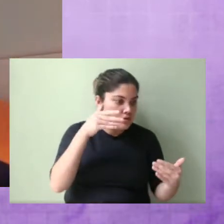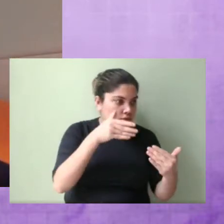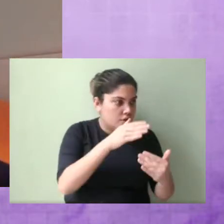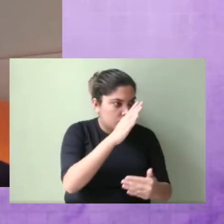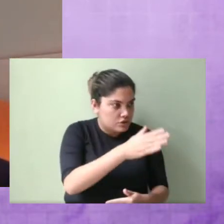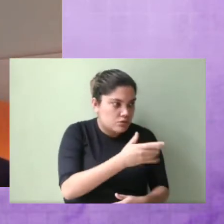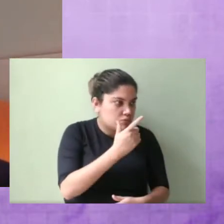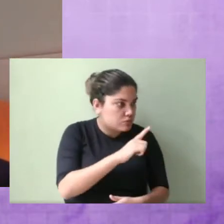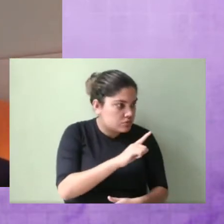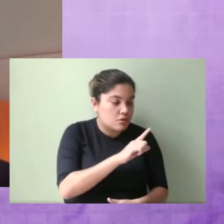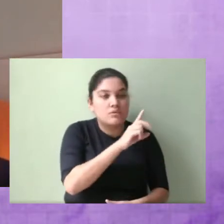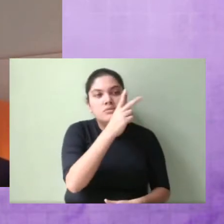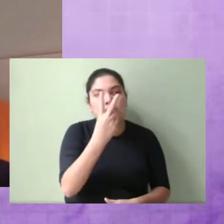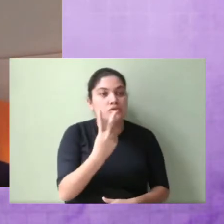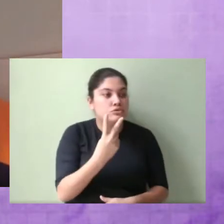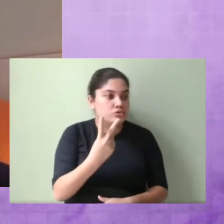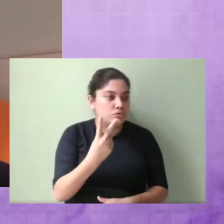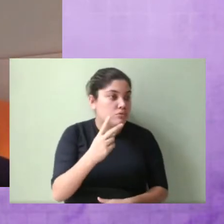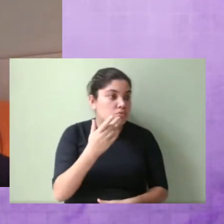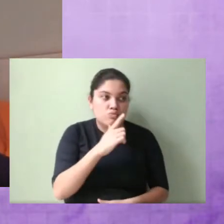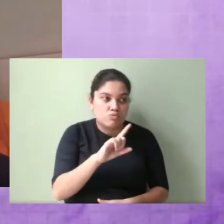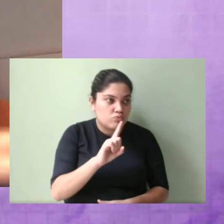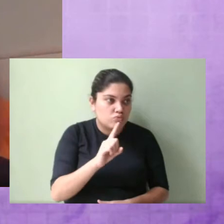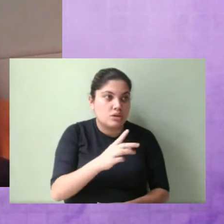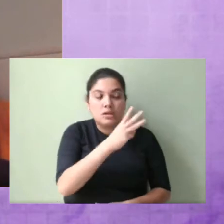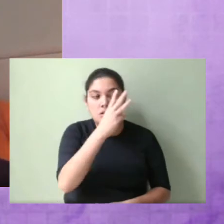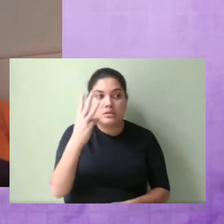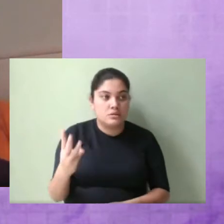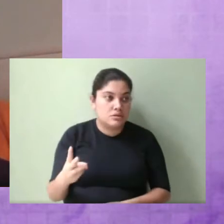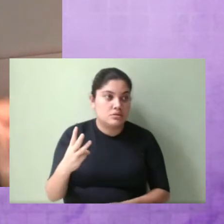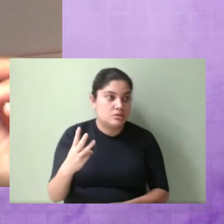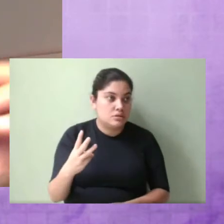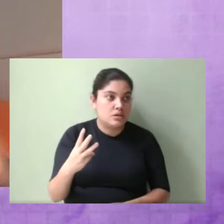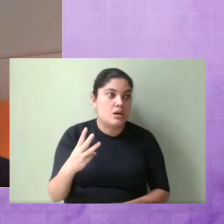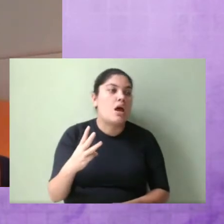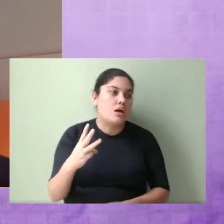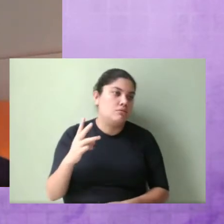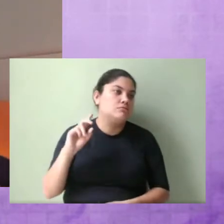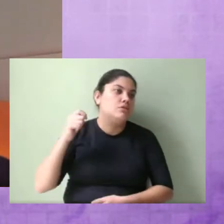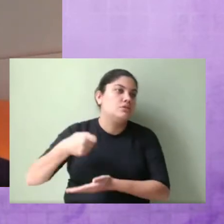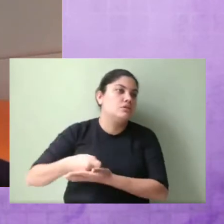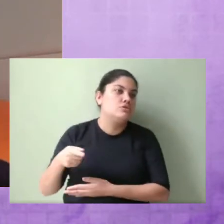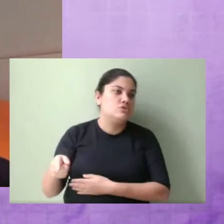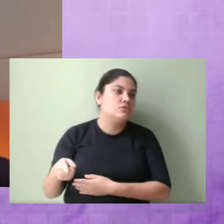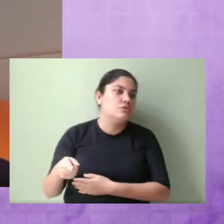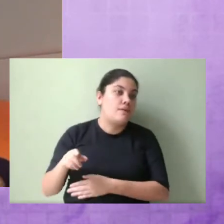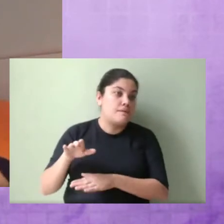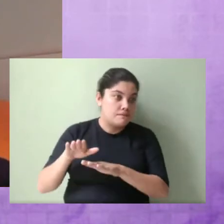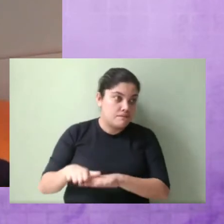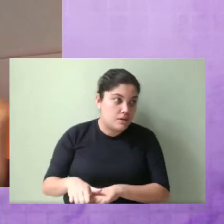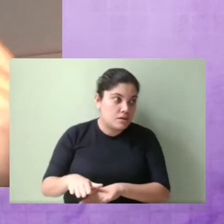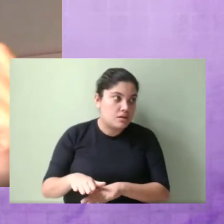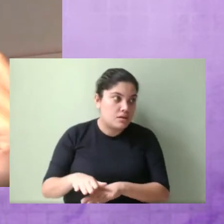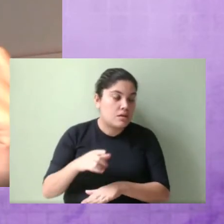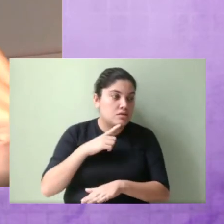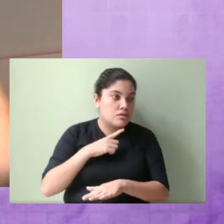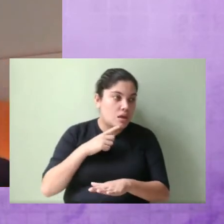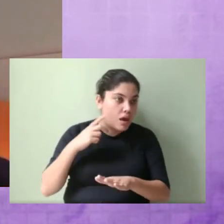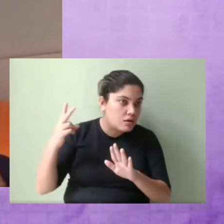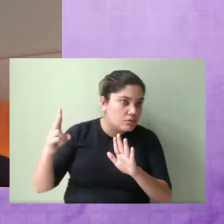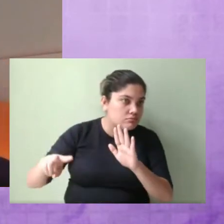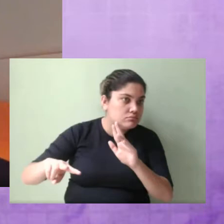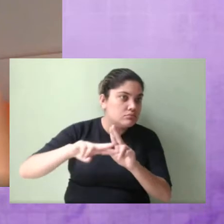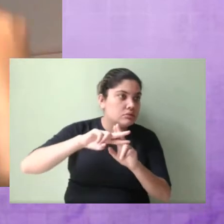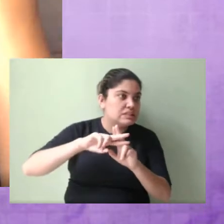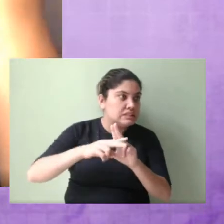diretor. Então, uma regra é mais ou menos assim, você vai ter 3 strikes. A primeira, vou resolver direto contigo, não funcionou, eu vou para uma segunda instância.